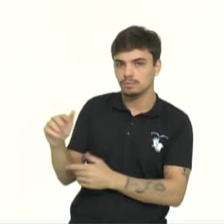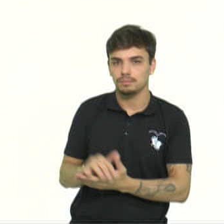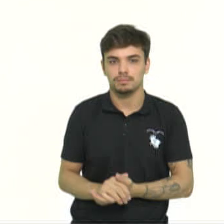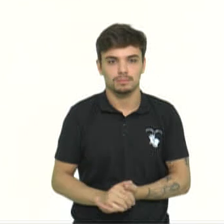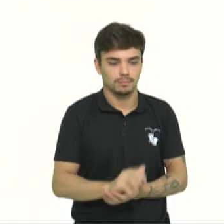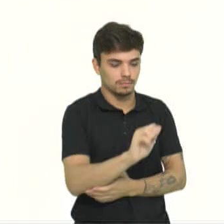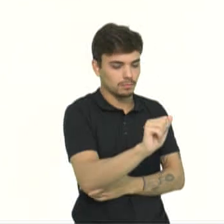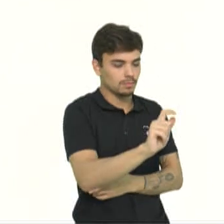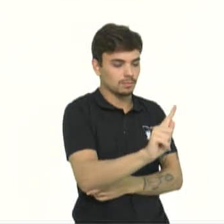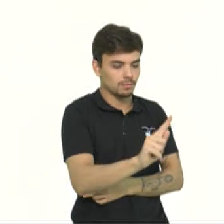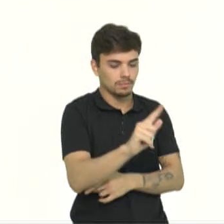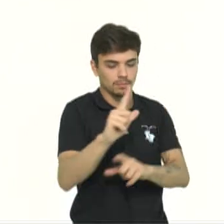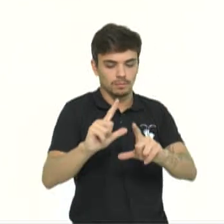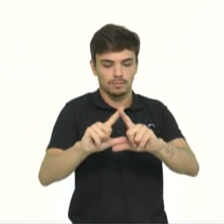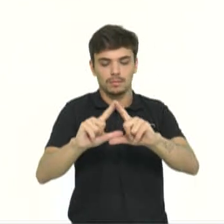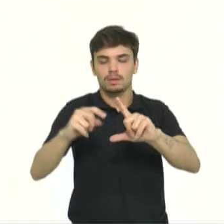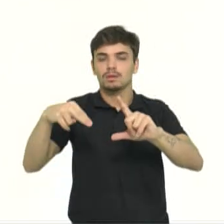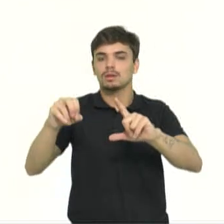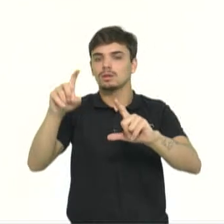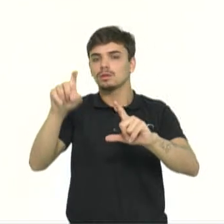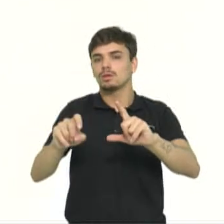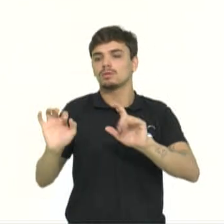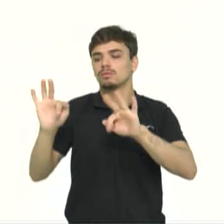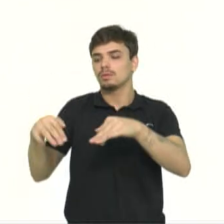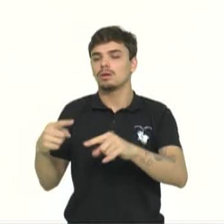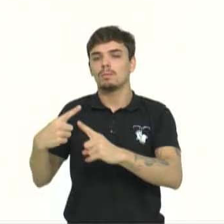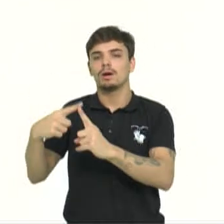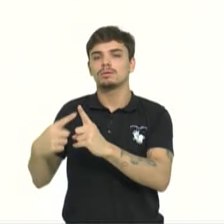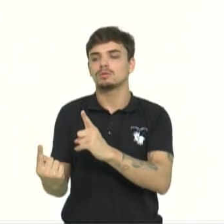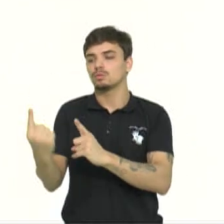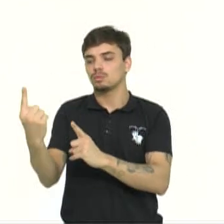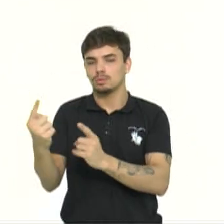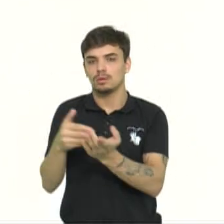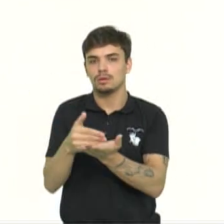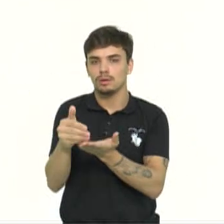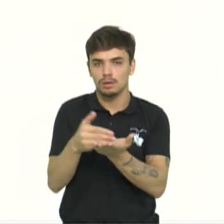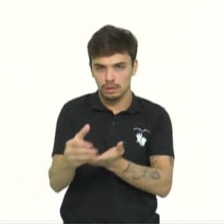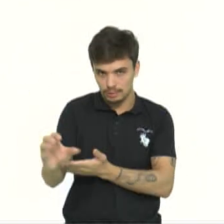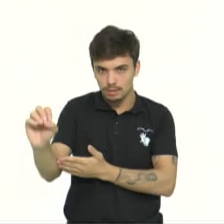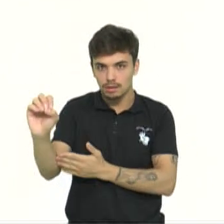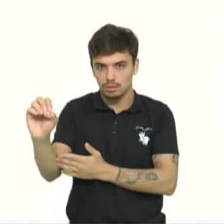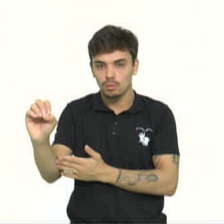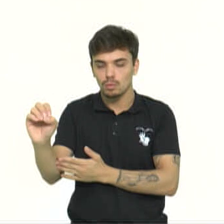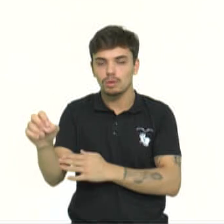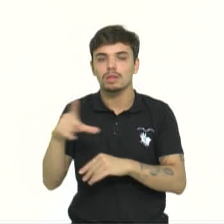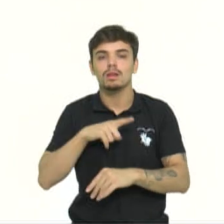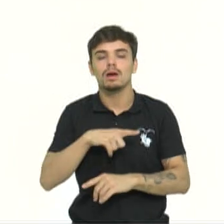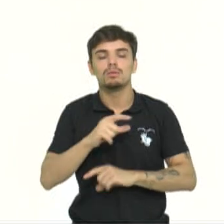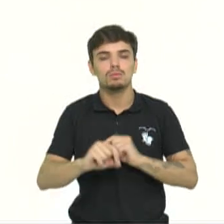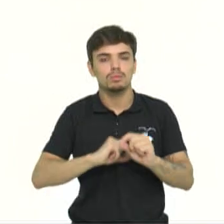O Ag, delta nox dele, final mais 1, inicial 0, então ele